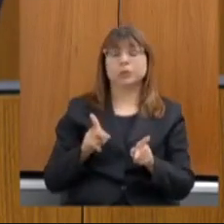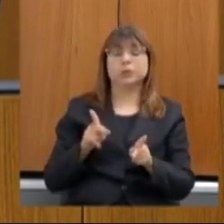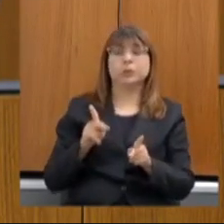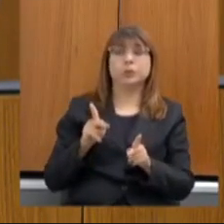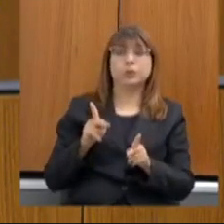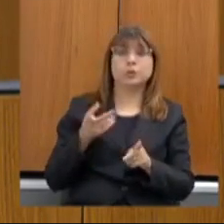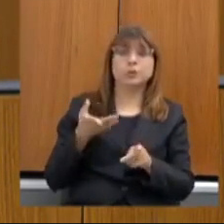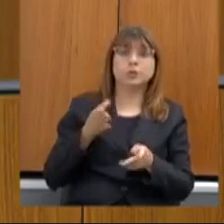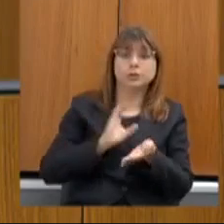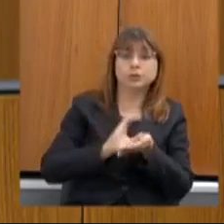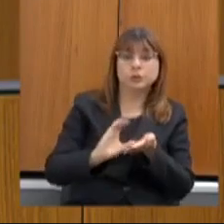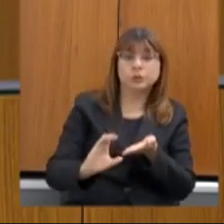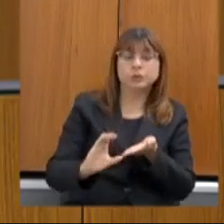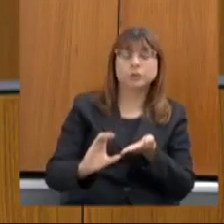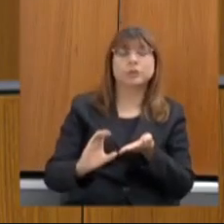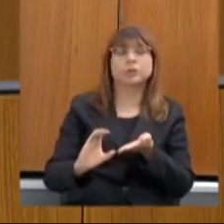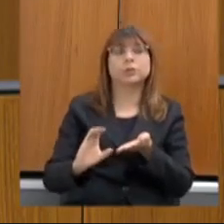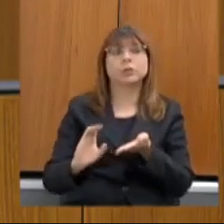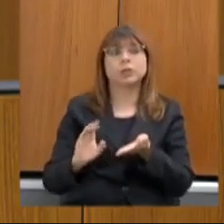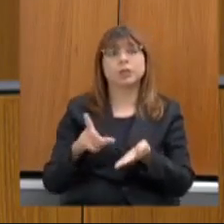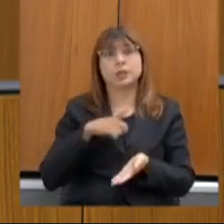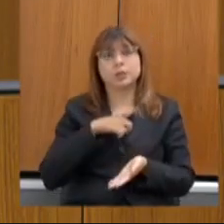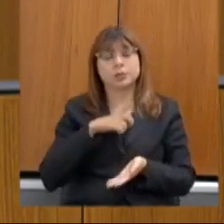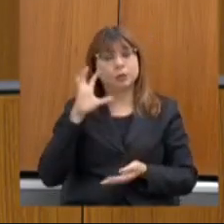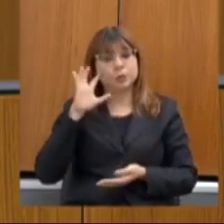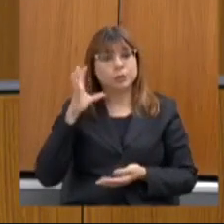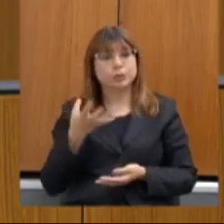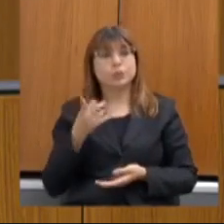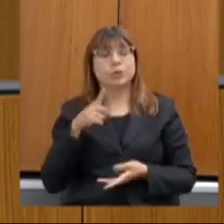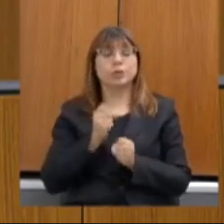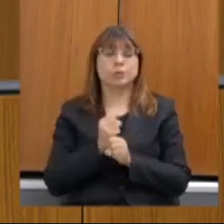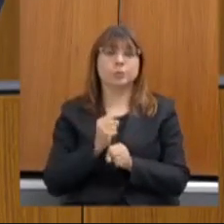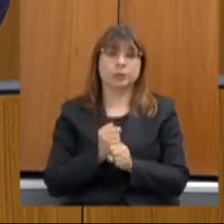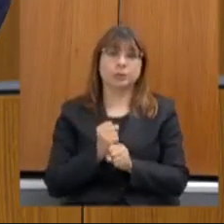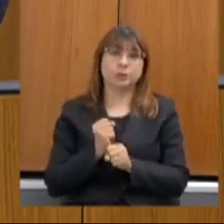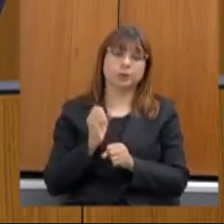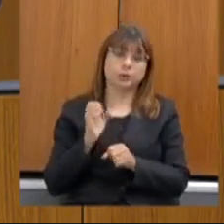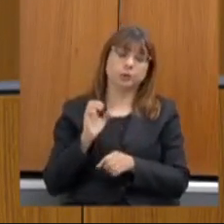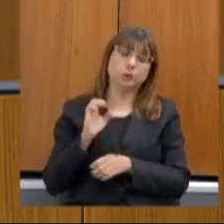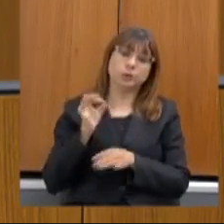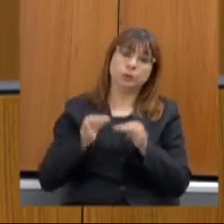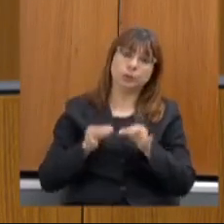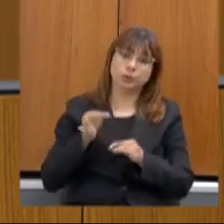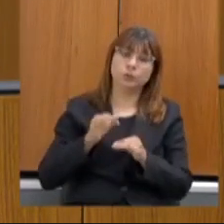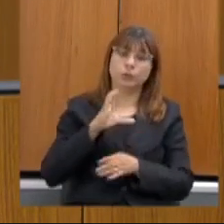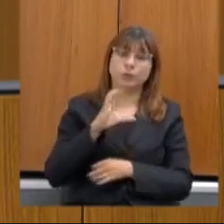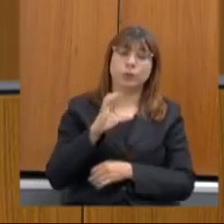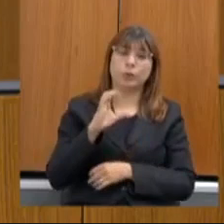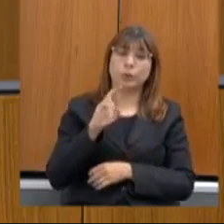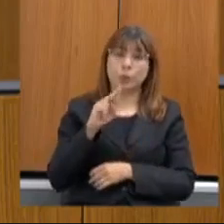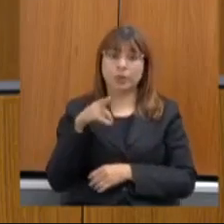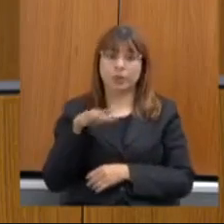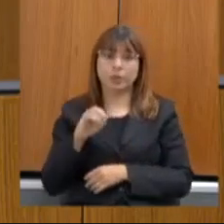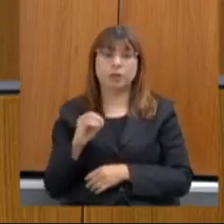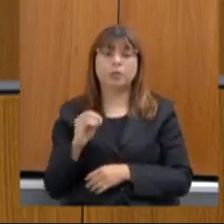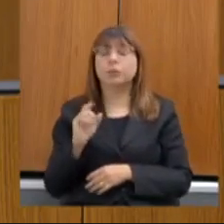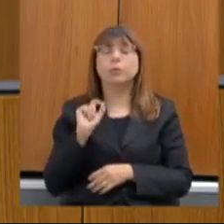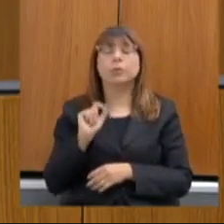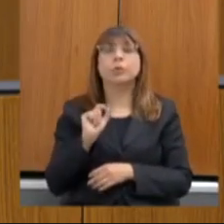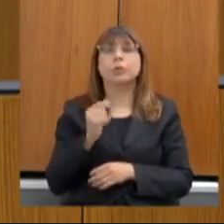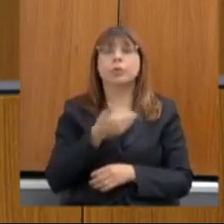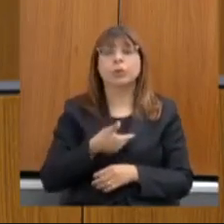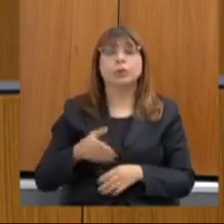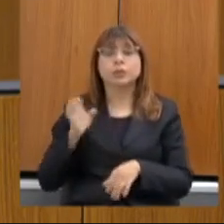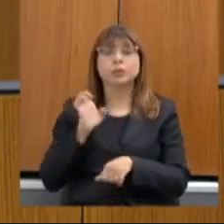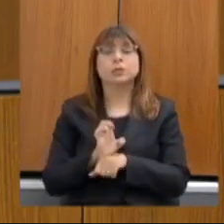tá procurando investir e de repente veio uma decisão dessa do Tribunal de Contas da União qual seria a posição do governo do